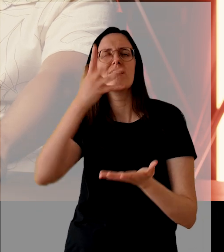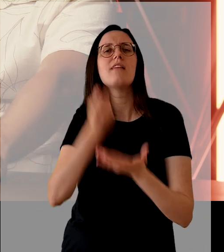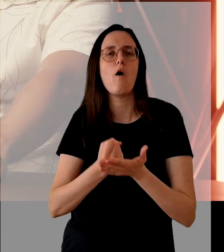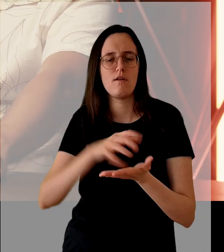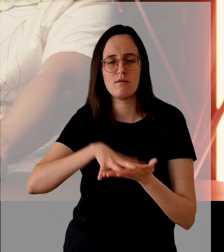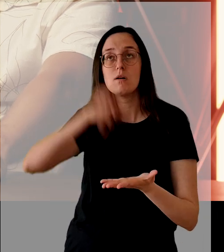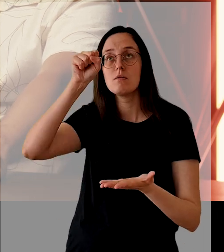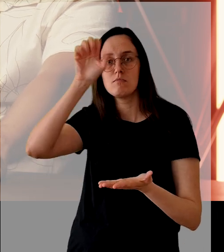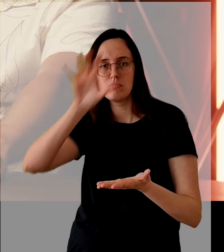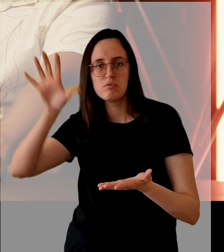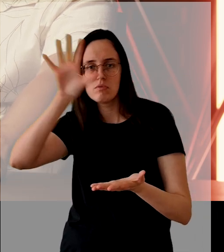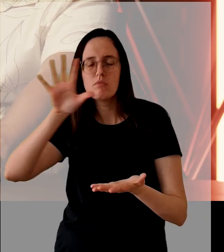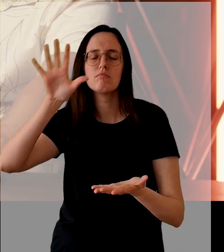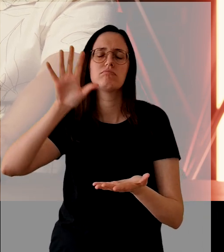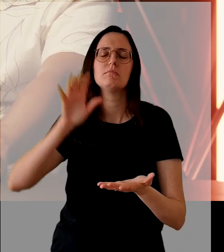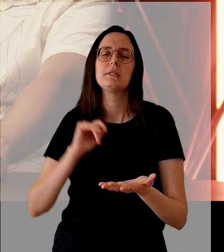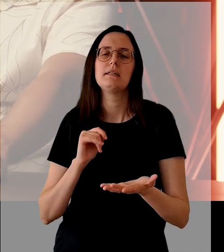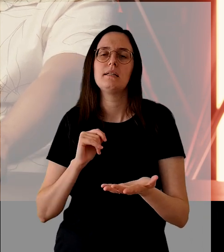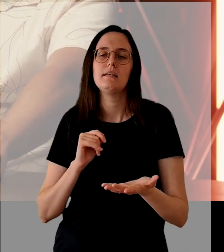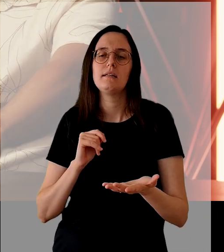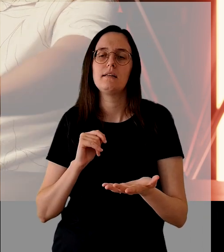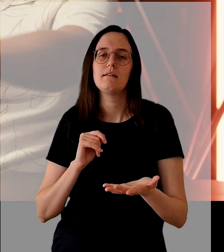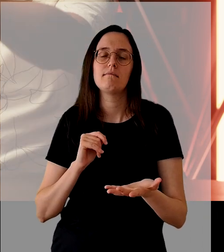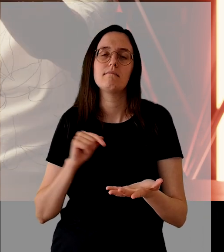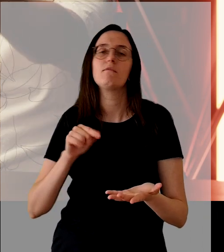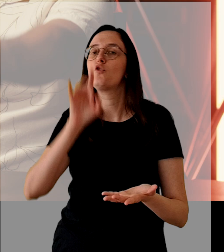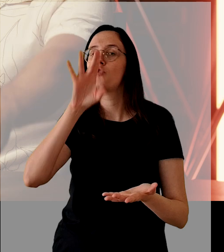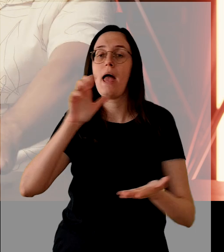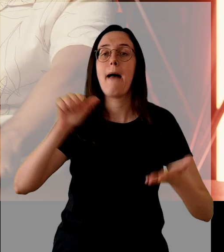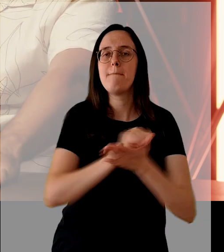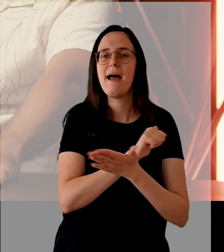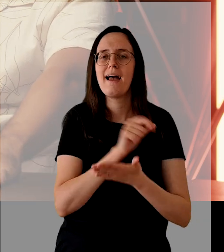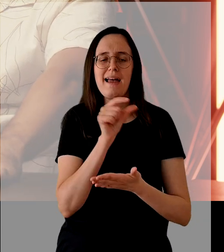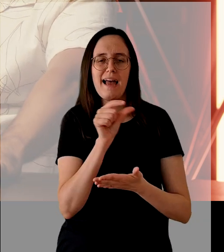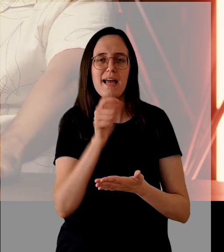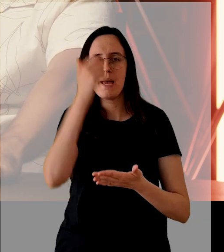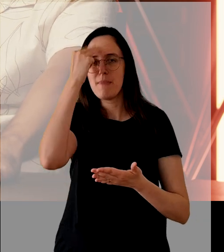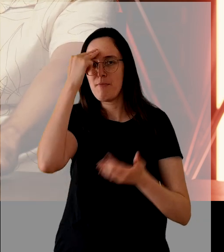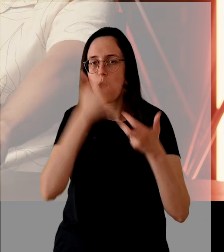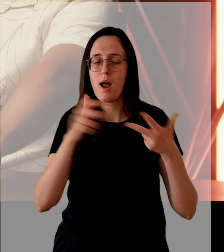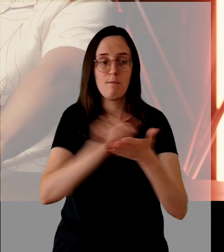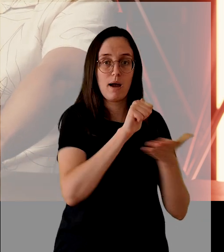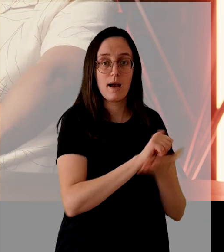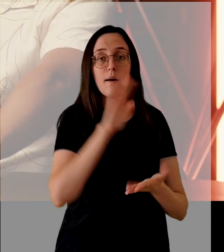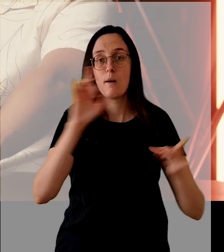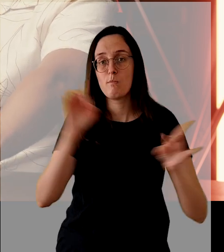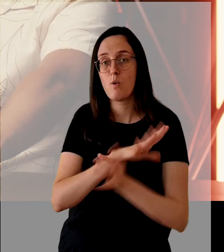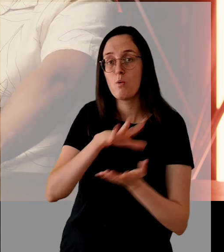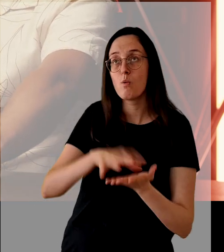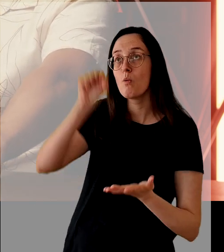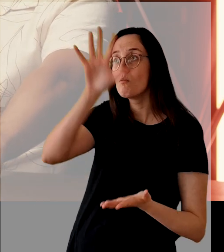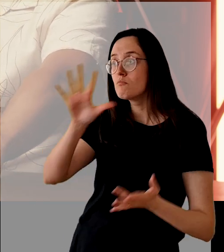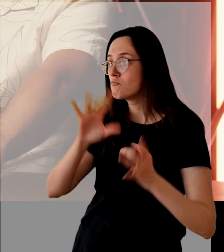próprio, e aí você joga na nuvem, e aí, sim, você só pode formatar os cartões depois que eles já tiverem o material